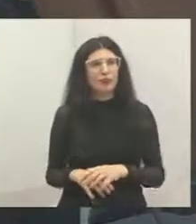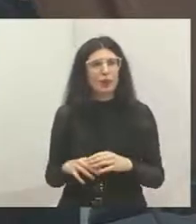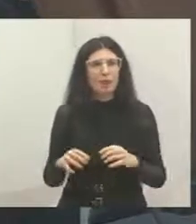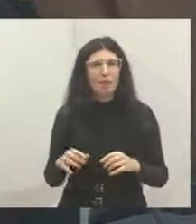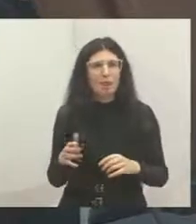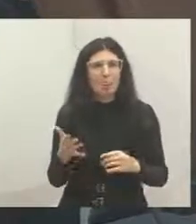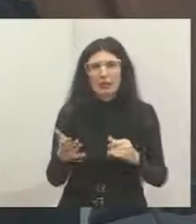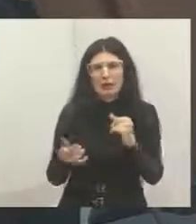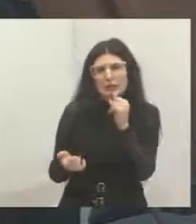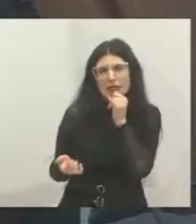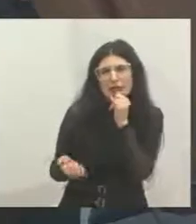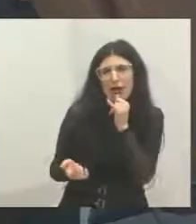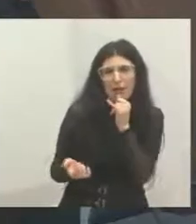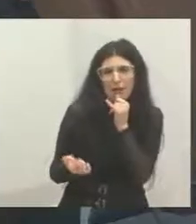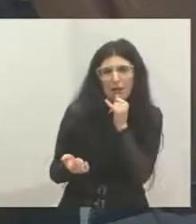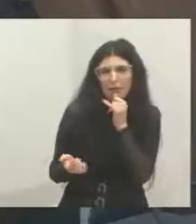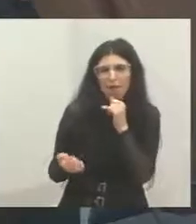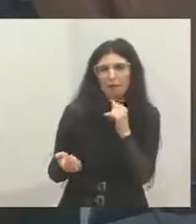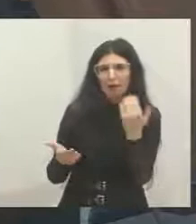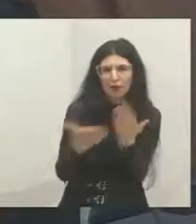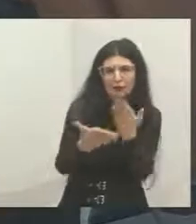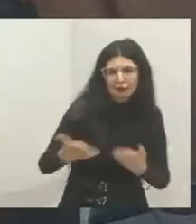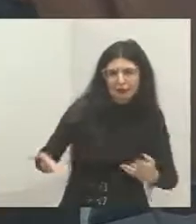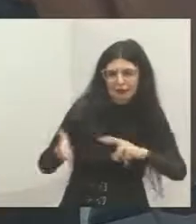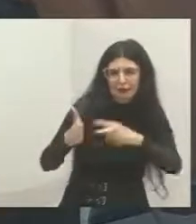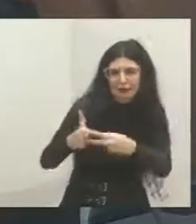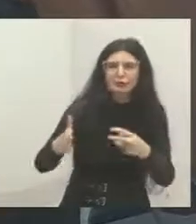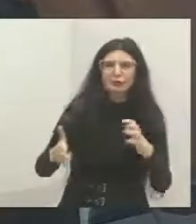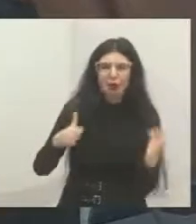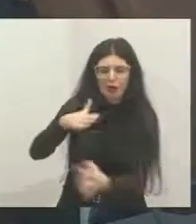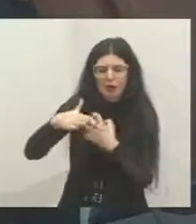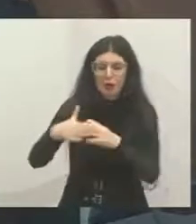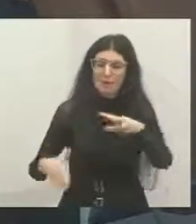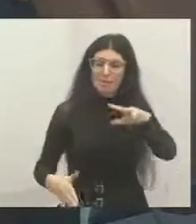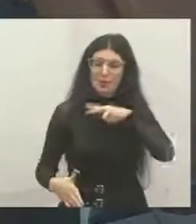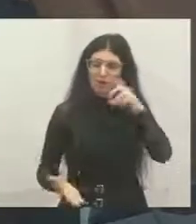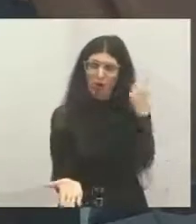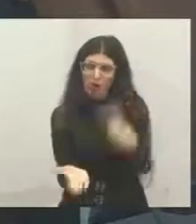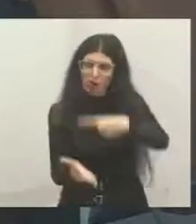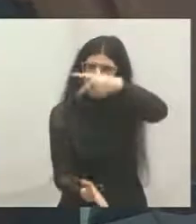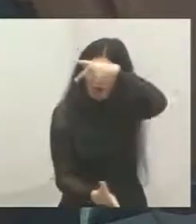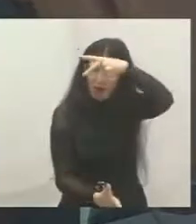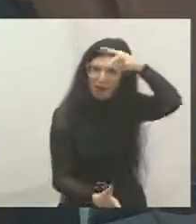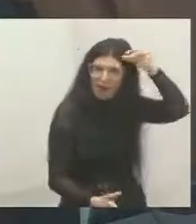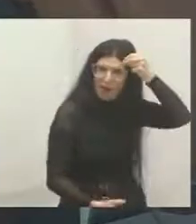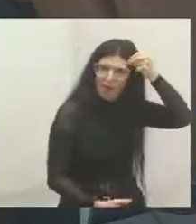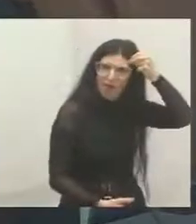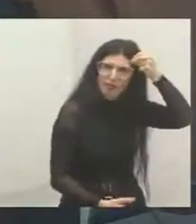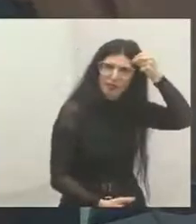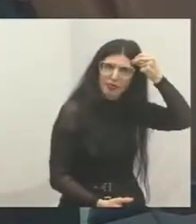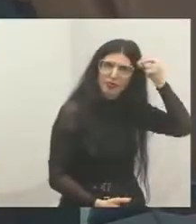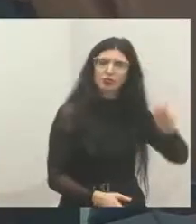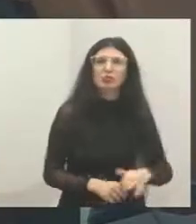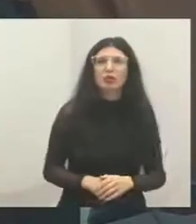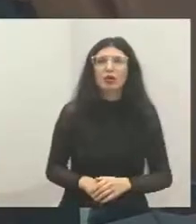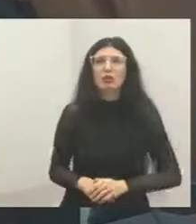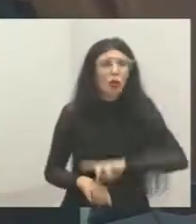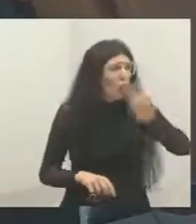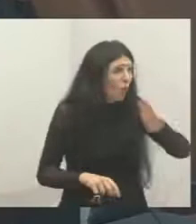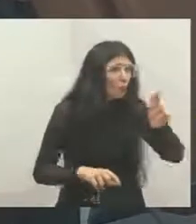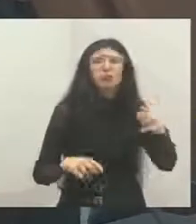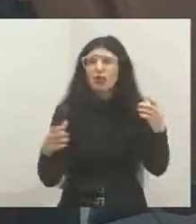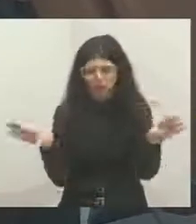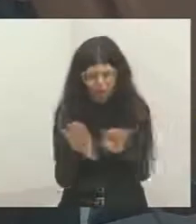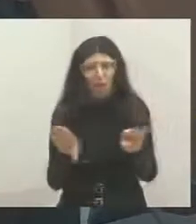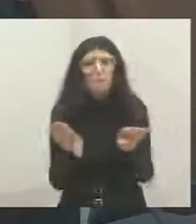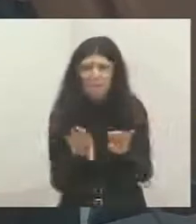numa licitação que já está vinculada numa outra secretaria. Então, fica assim muito subjetiva essa informação. Então, até vou